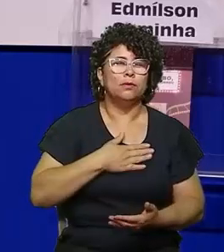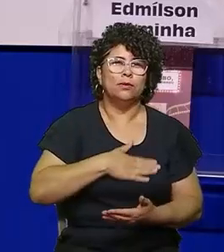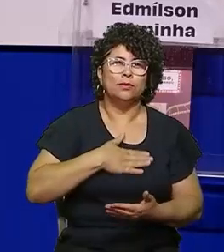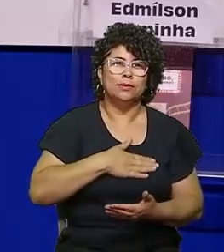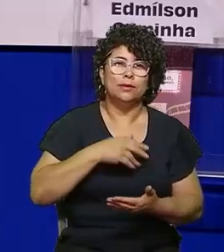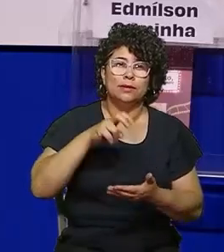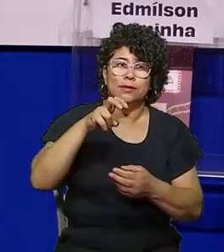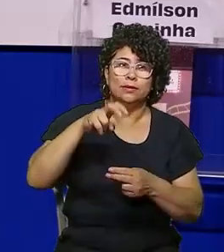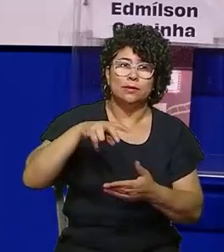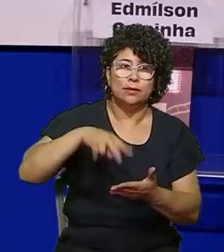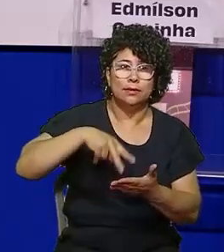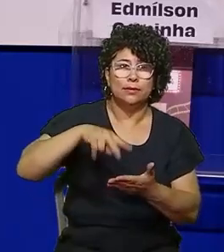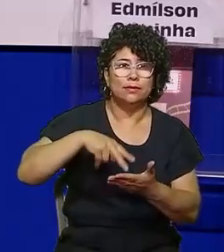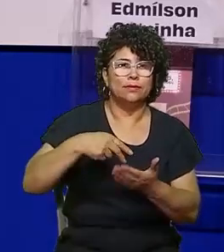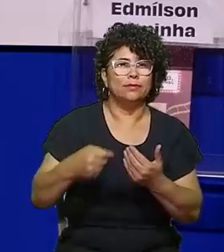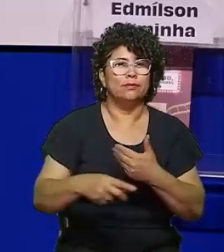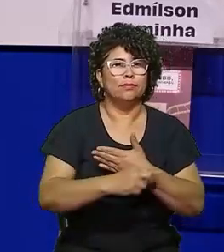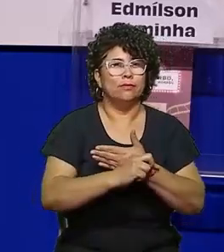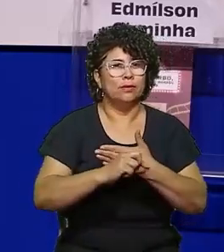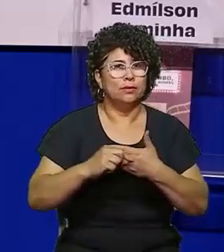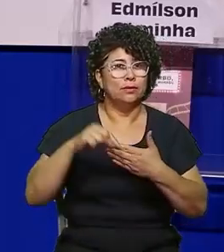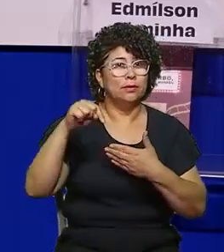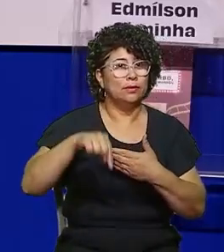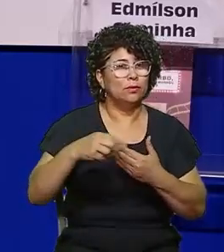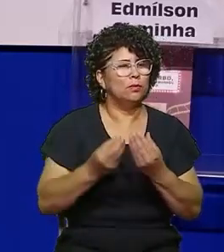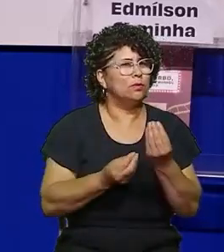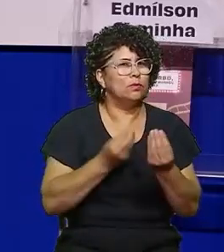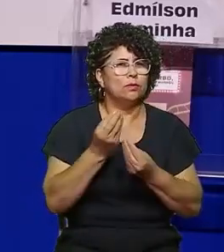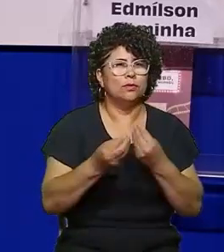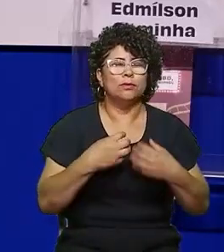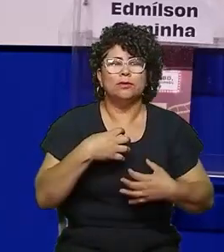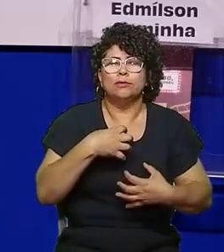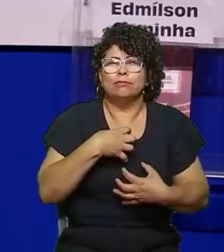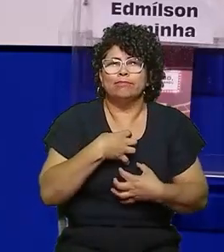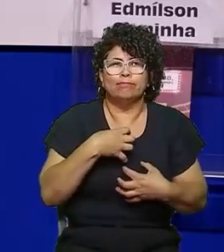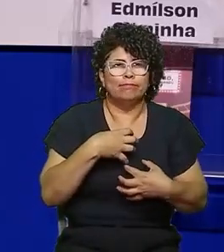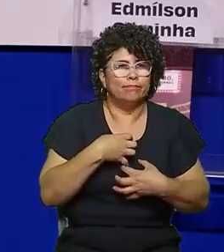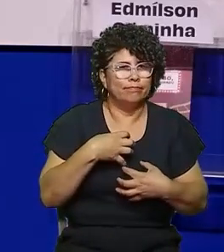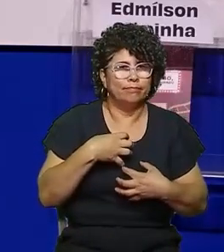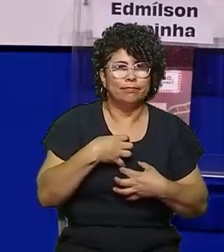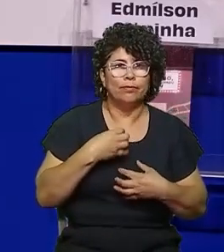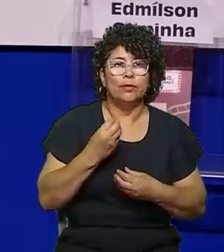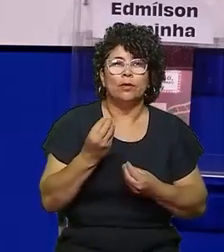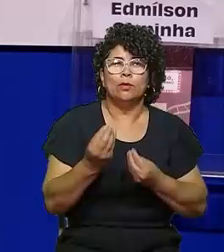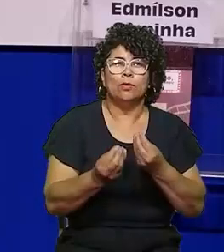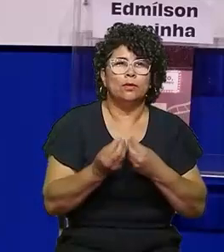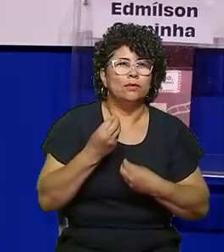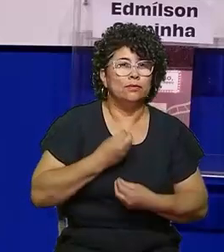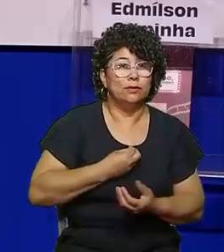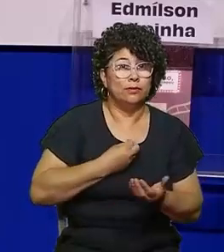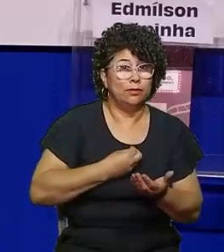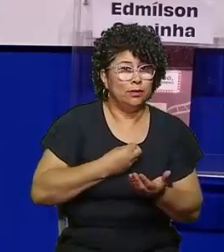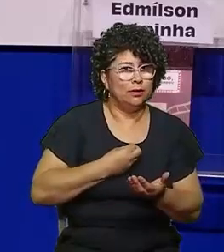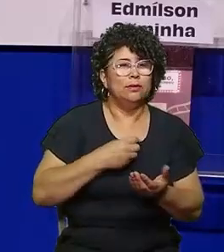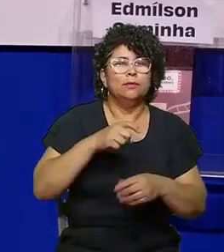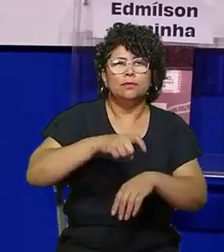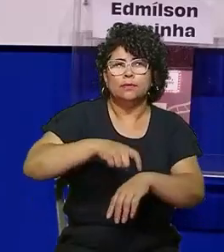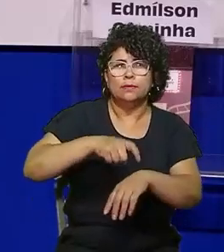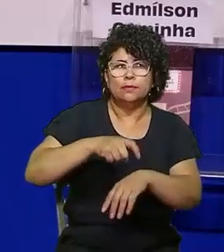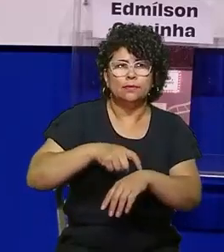os poemas, como isso ainda nos toca, como isso faz parte, não é um tempo